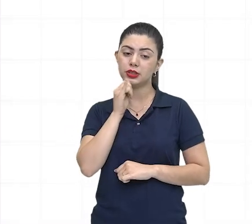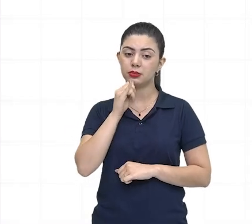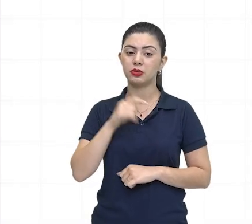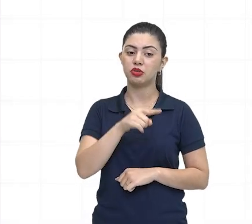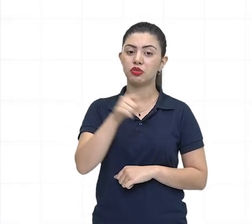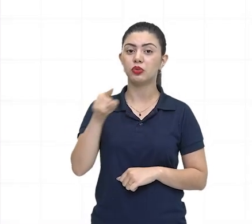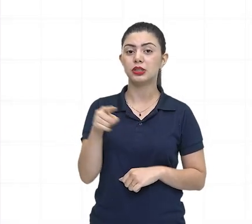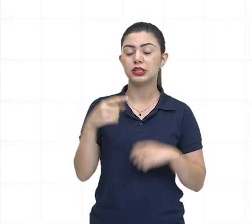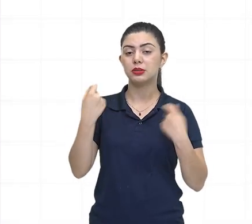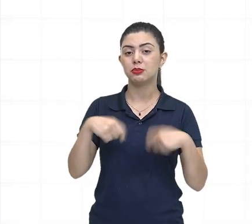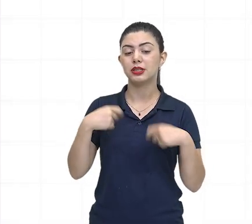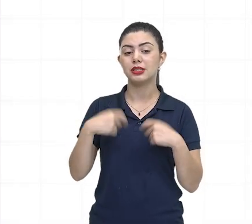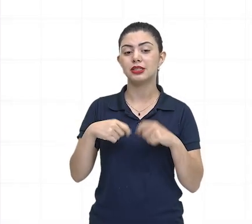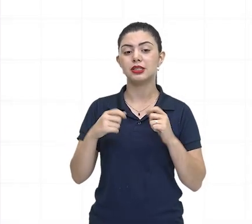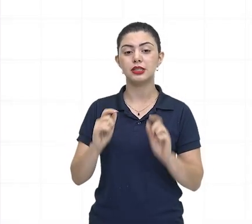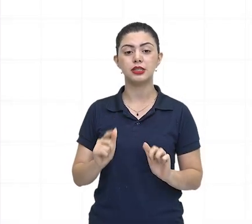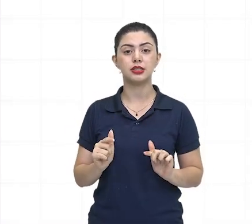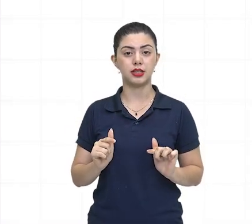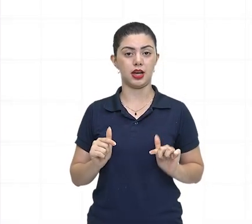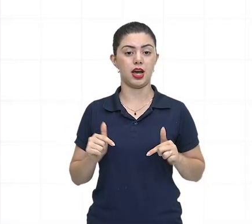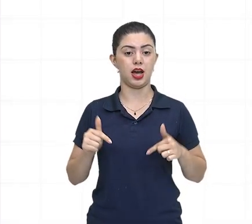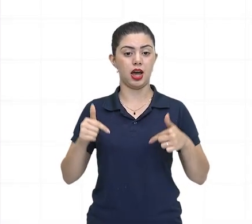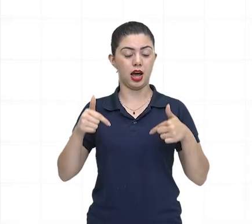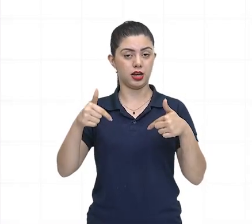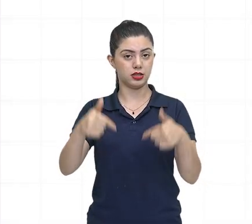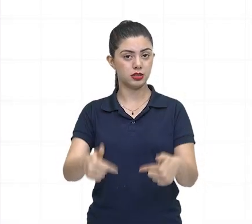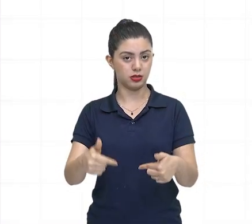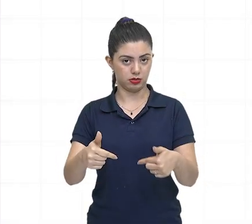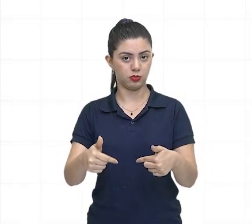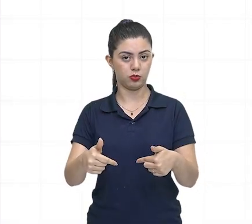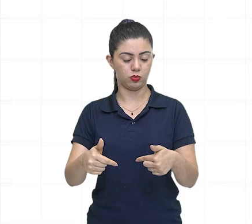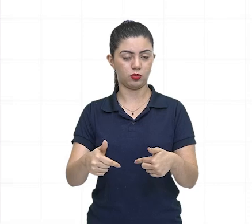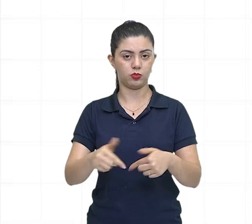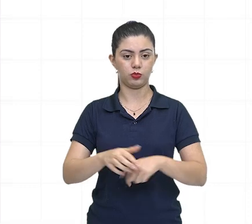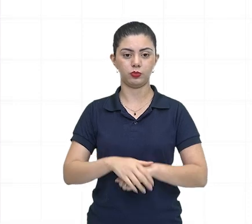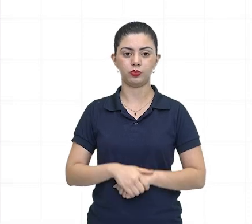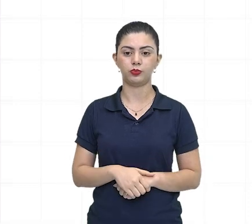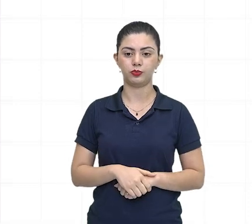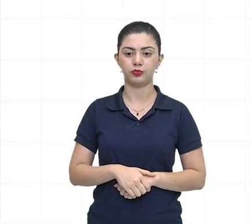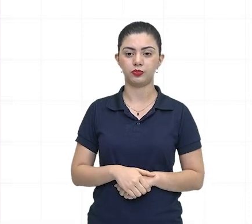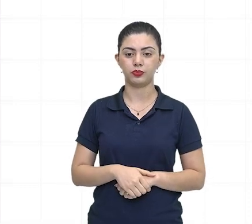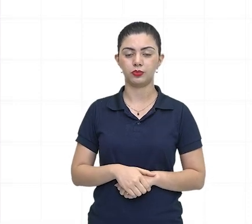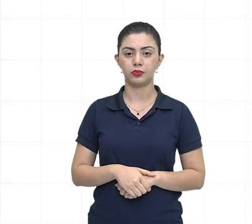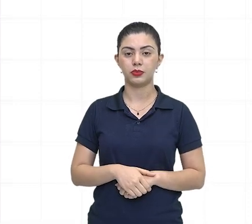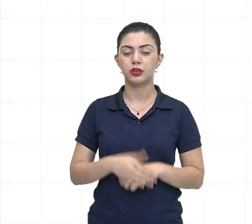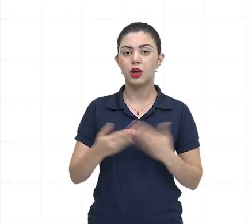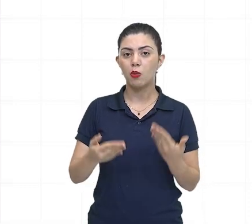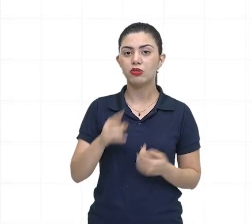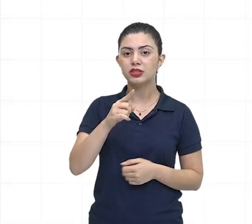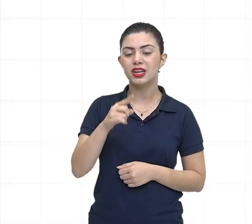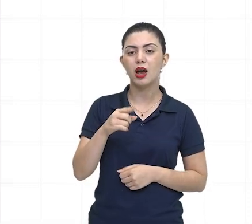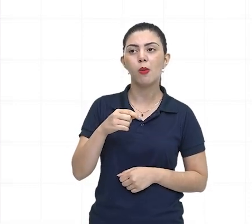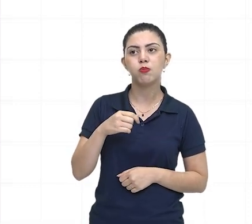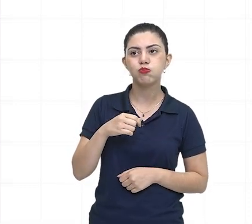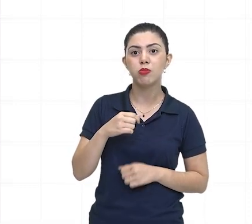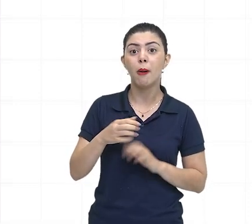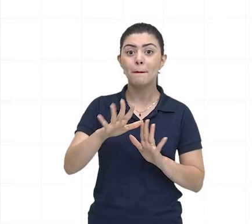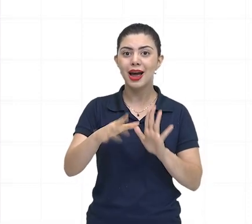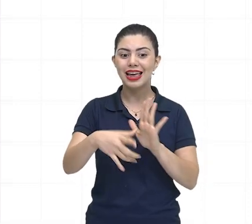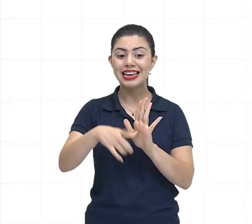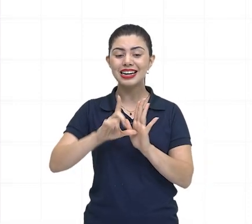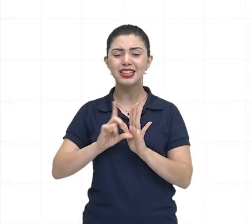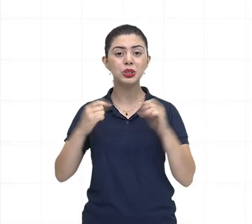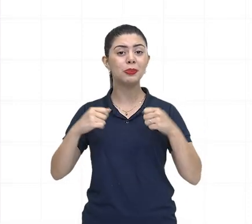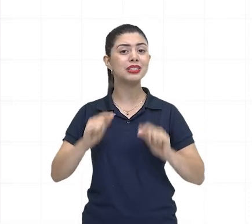ó, antes, o que você deve fazer antes de enxaguar a